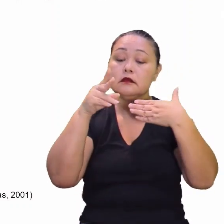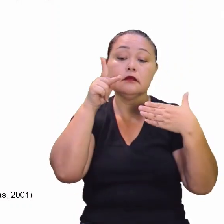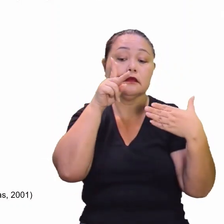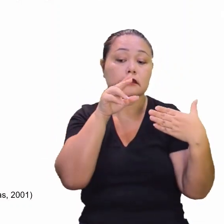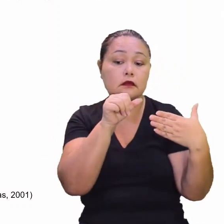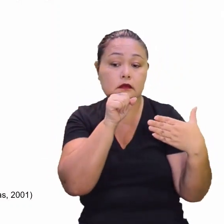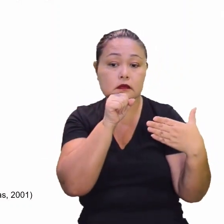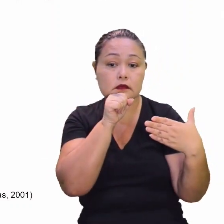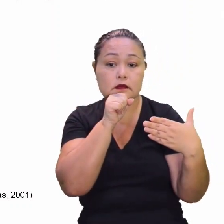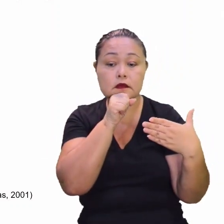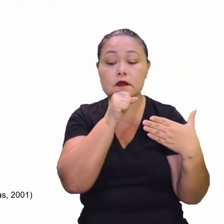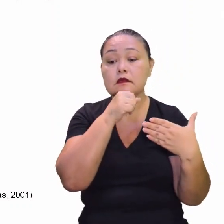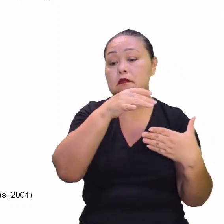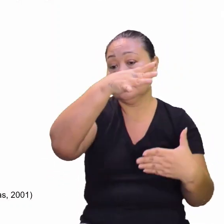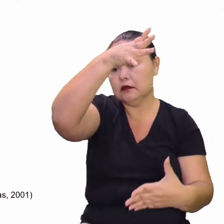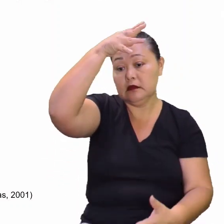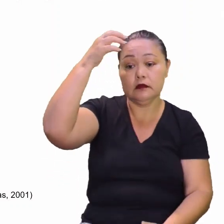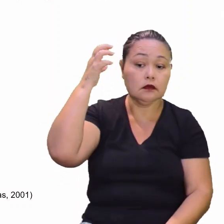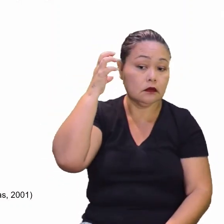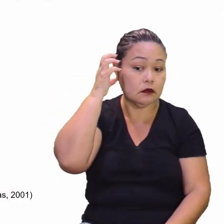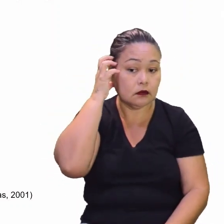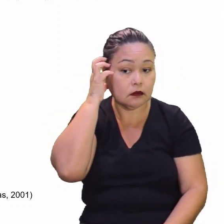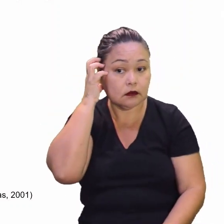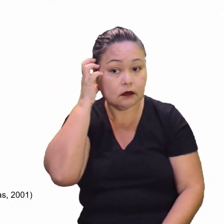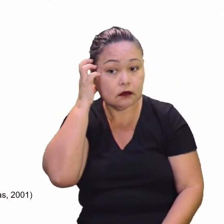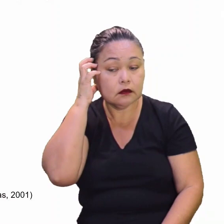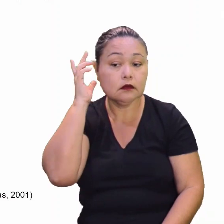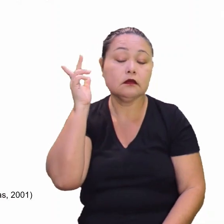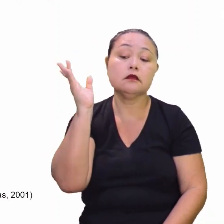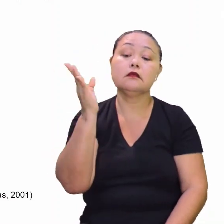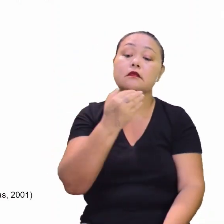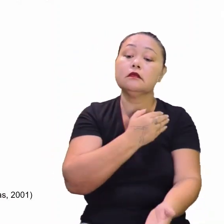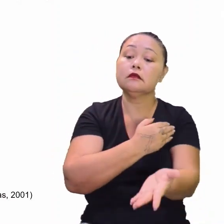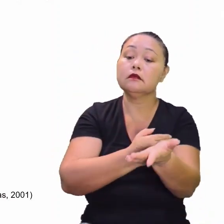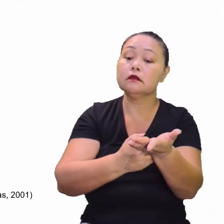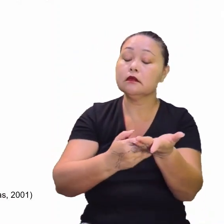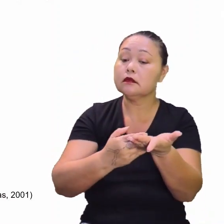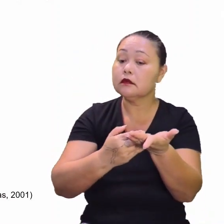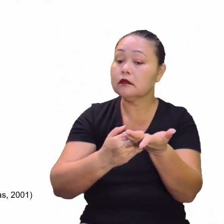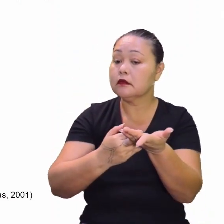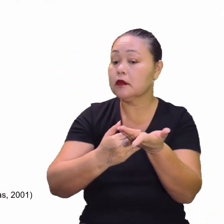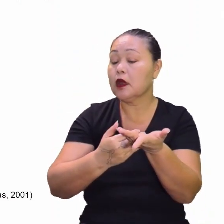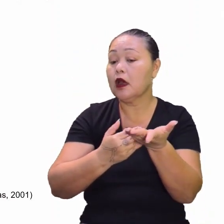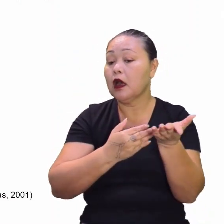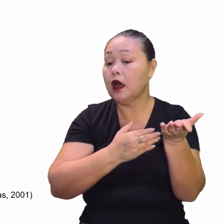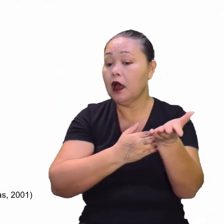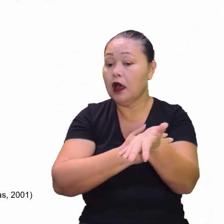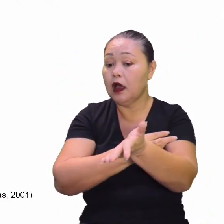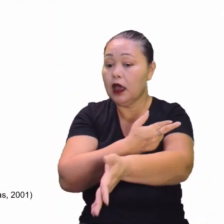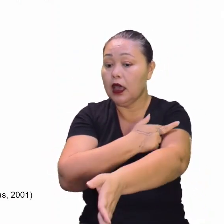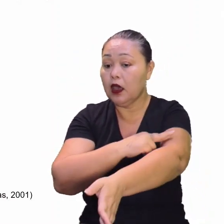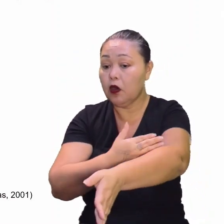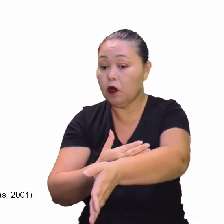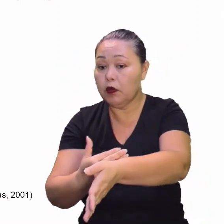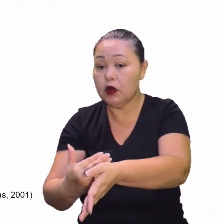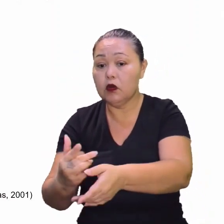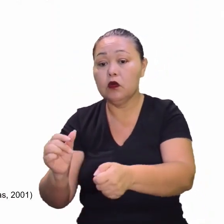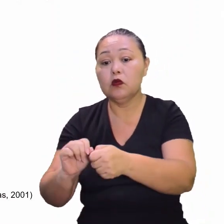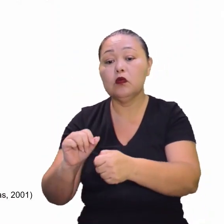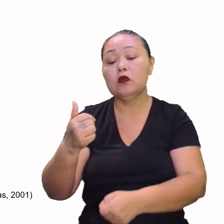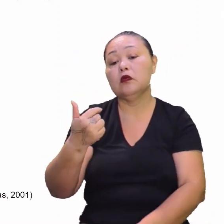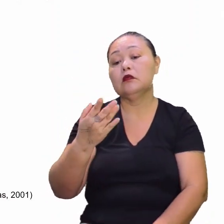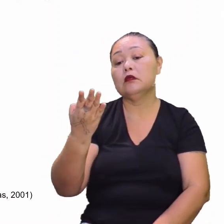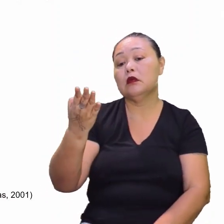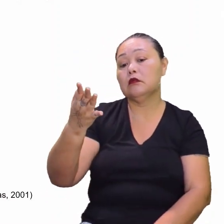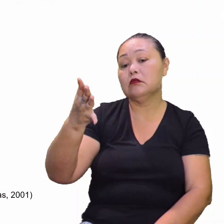Porto Velho, Cuiabá, Porto Velho a Rio Branco, Porto Velho a Manaus, aqui já é a BR-319.